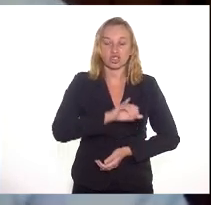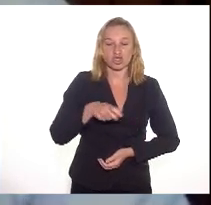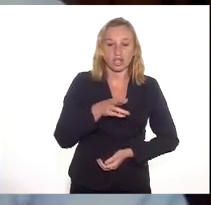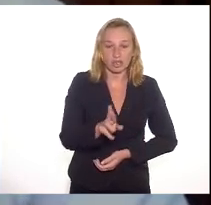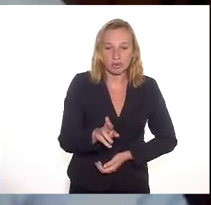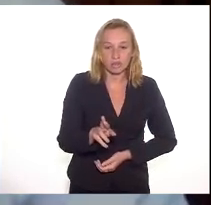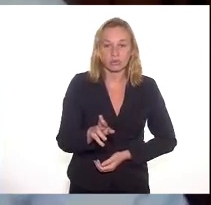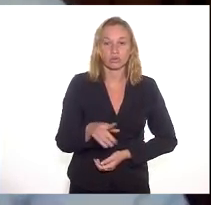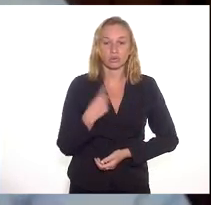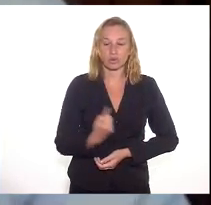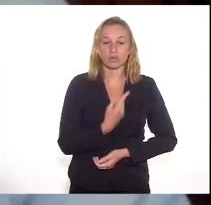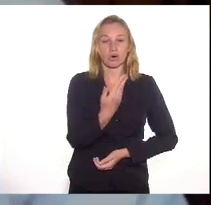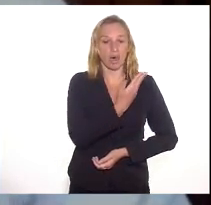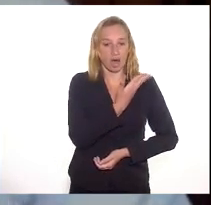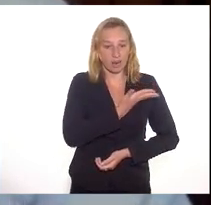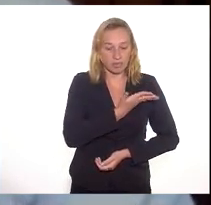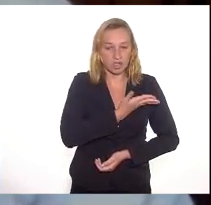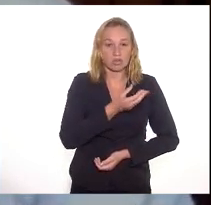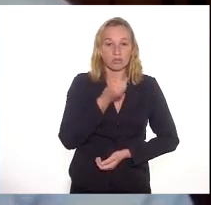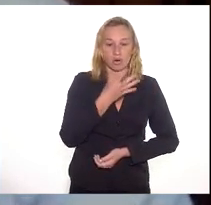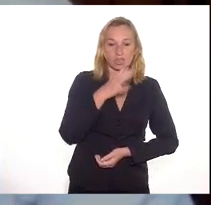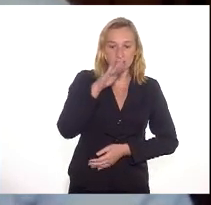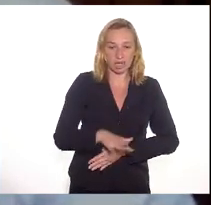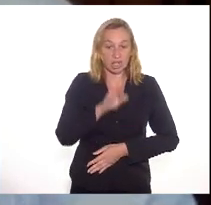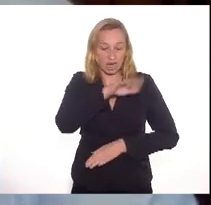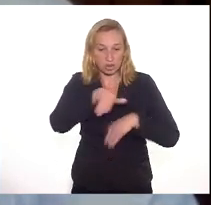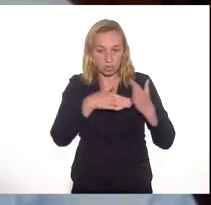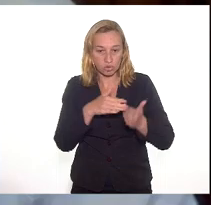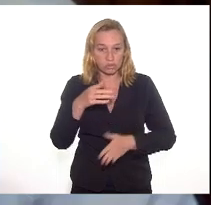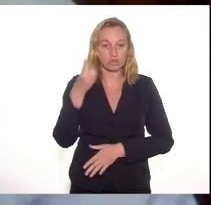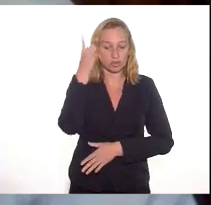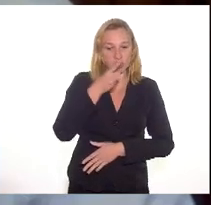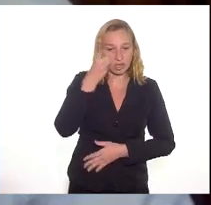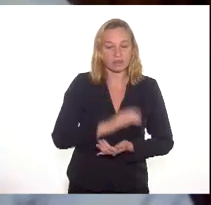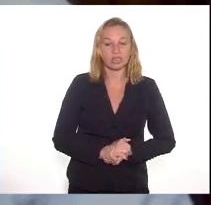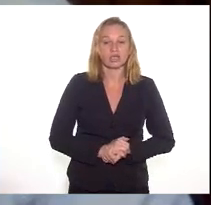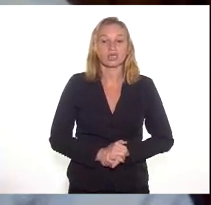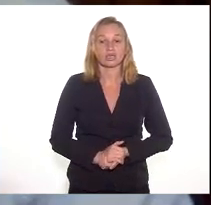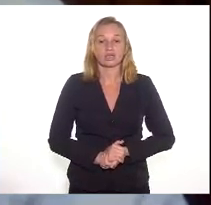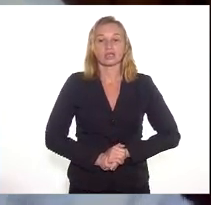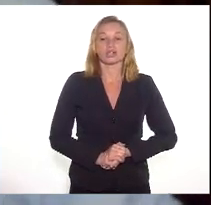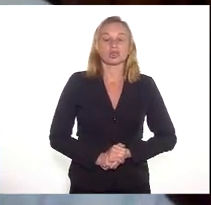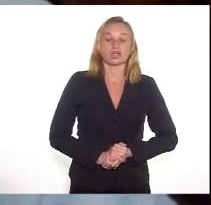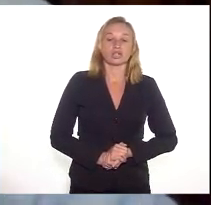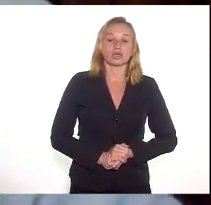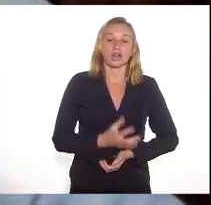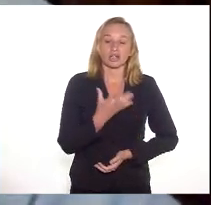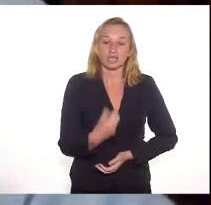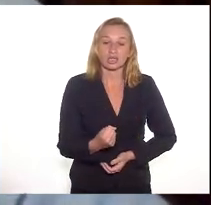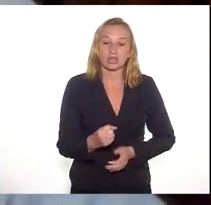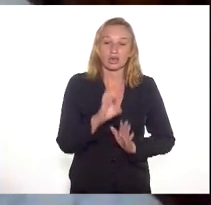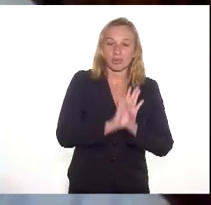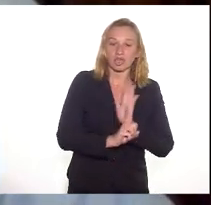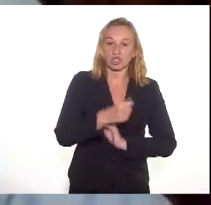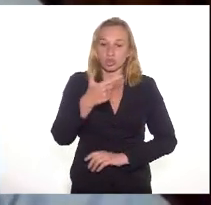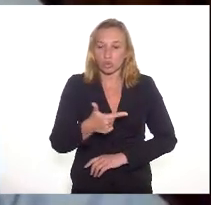nosso amigo. Boa tarde a todos, senhoras e senhores deputados. O parecer é favorável às emendas 2,